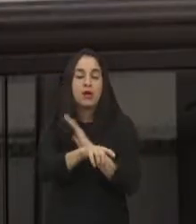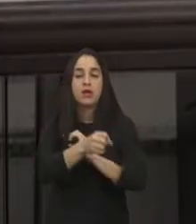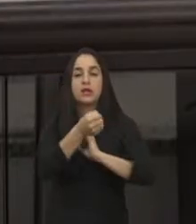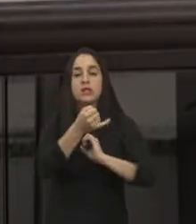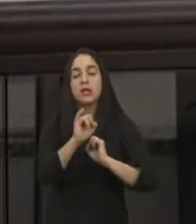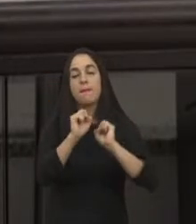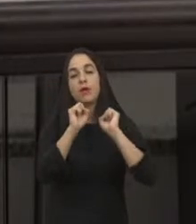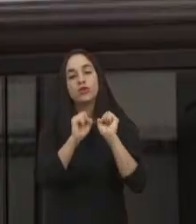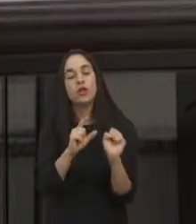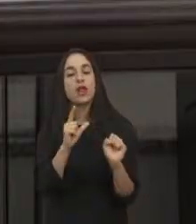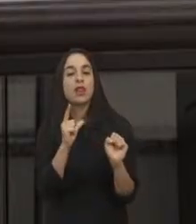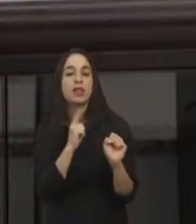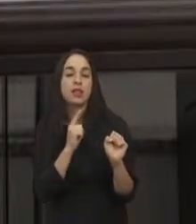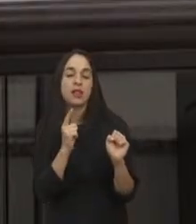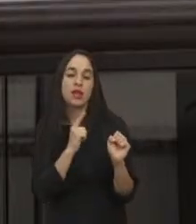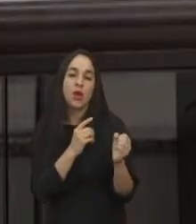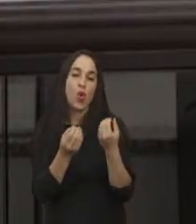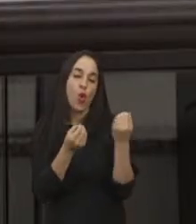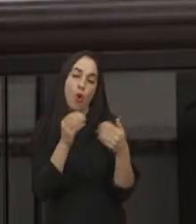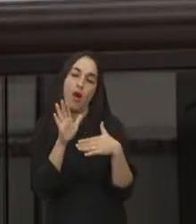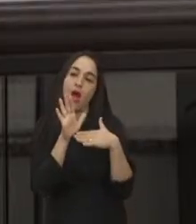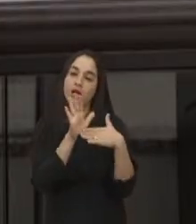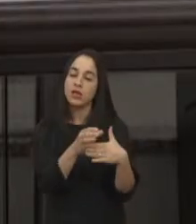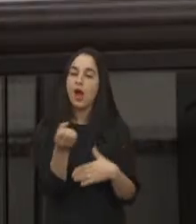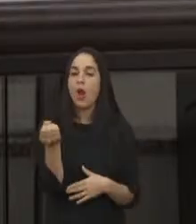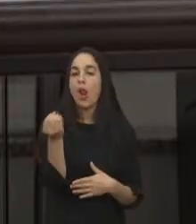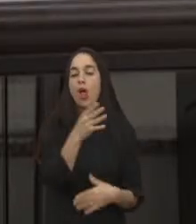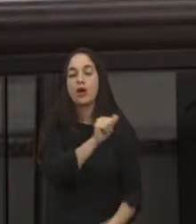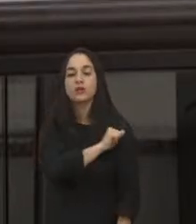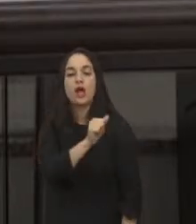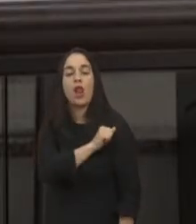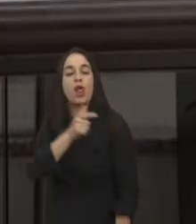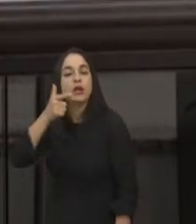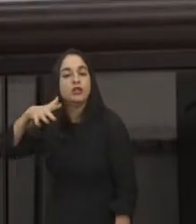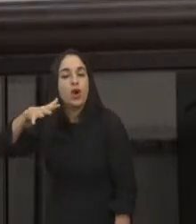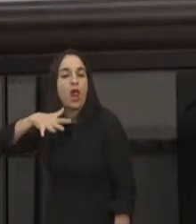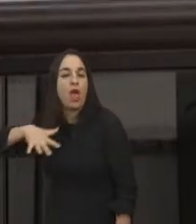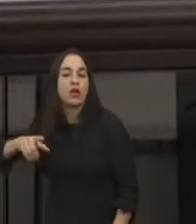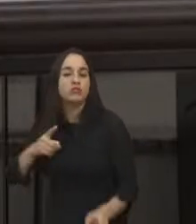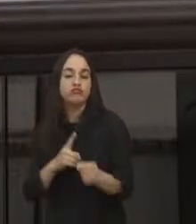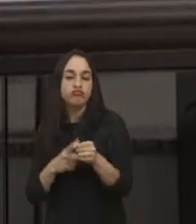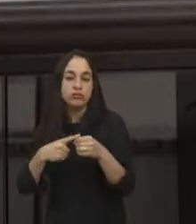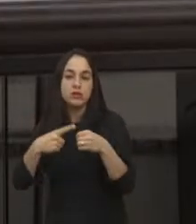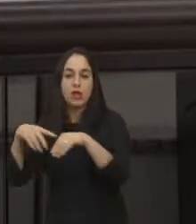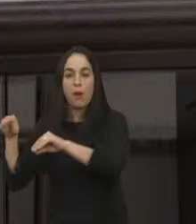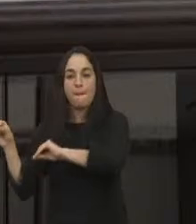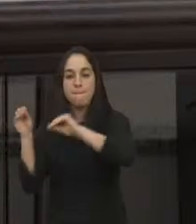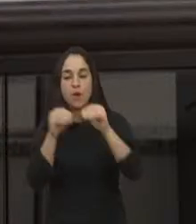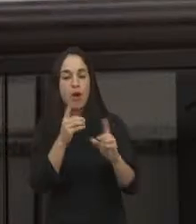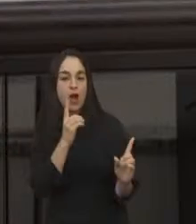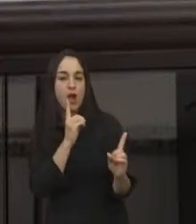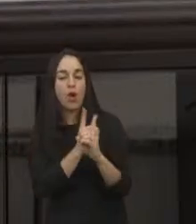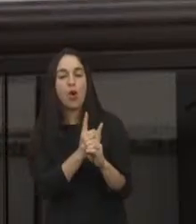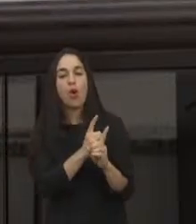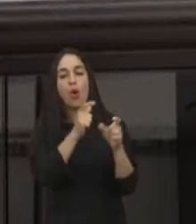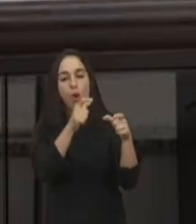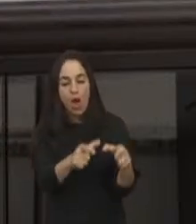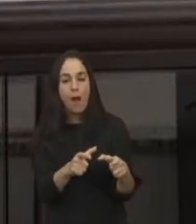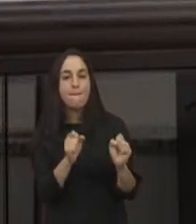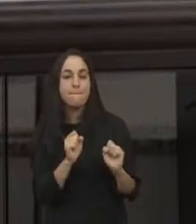iniciar um programa que ajudasse esses novos alunos que vêm de outras regiões a encontrar moradia fácil e acessível.